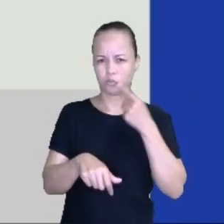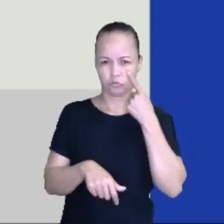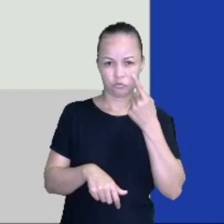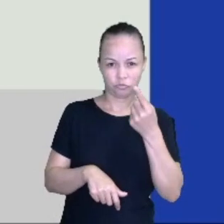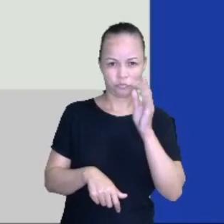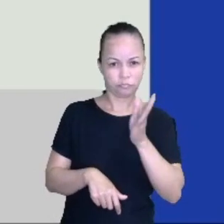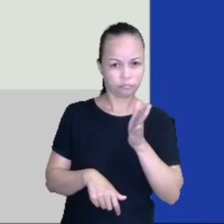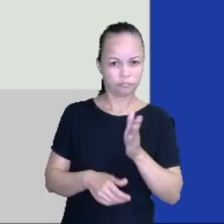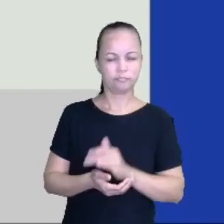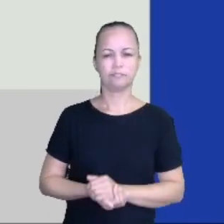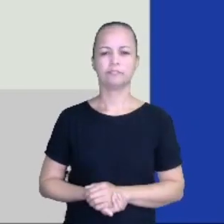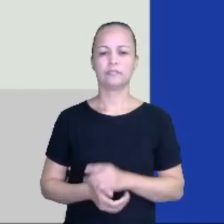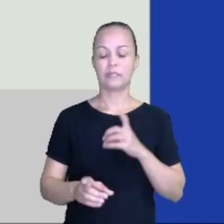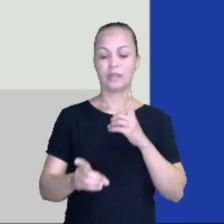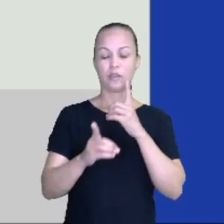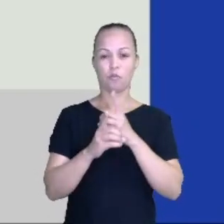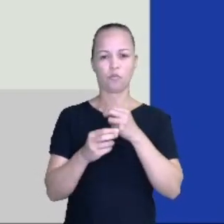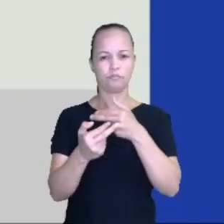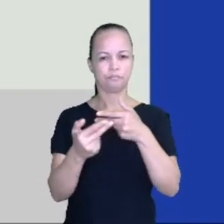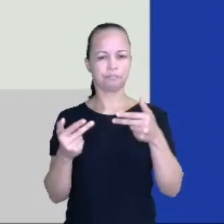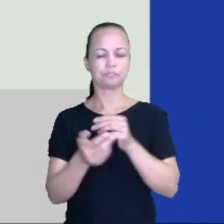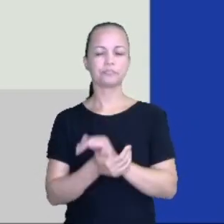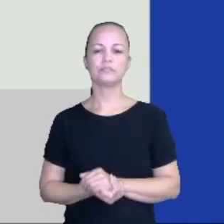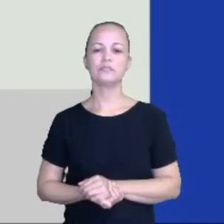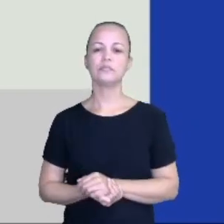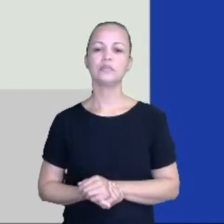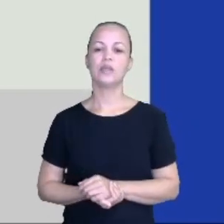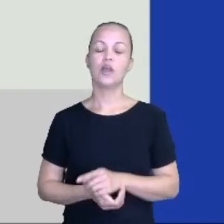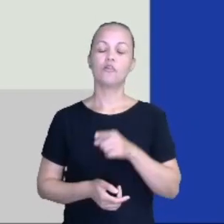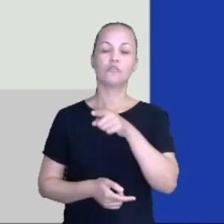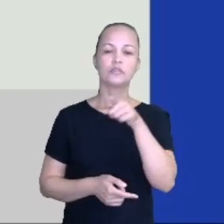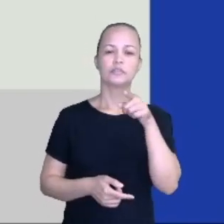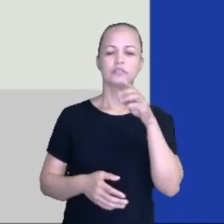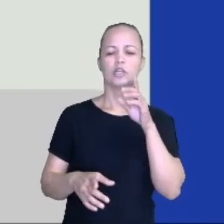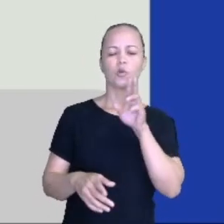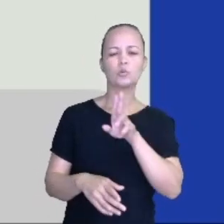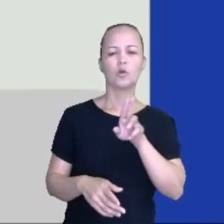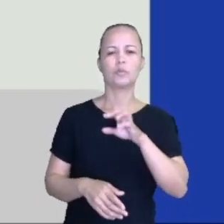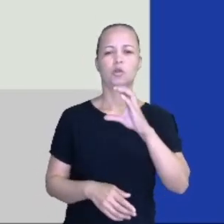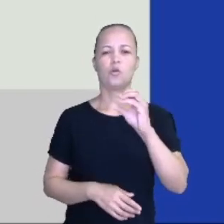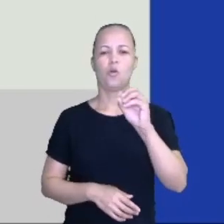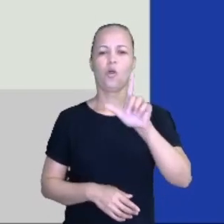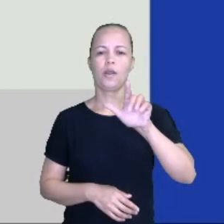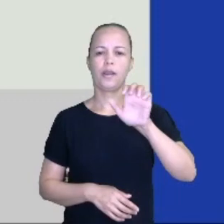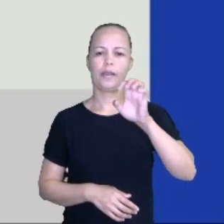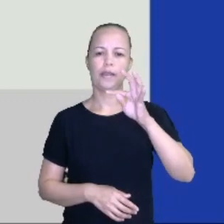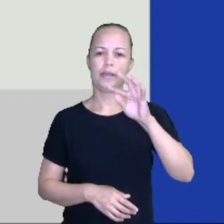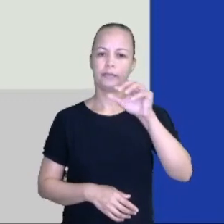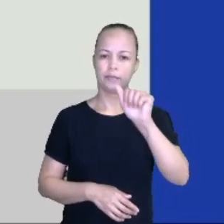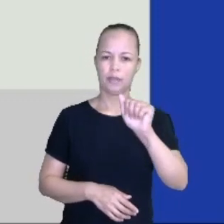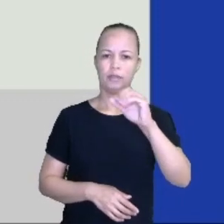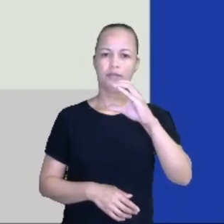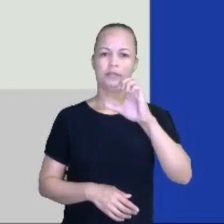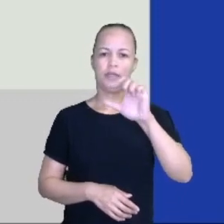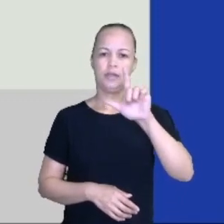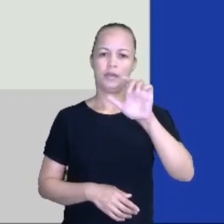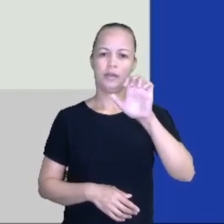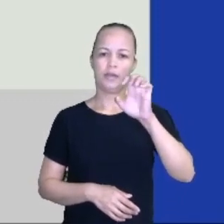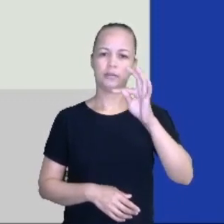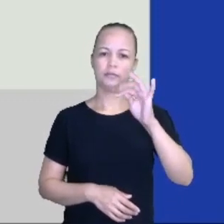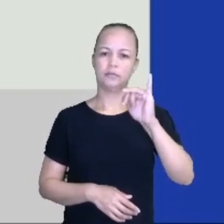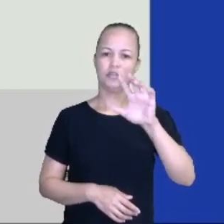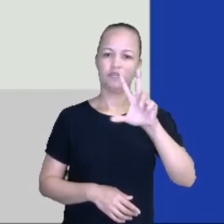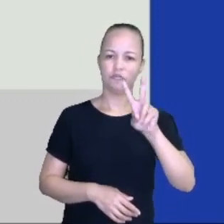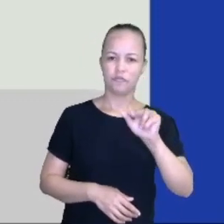aí. Essas lixeirinhas a gente chama de coleta seletiva. Você vai colocar um certo tipo